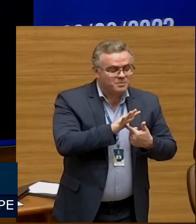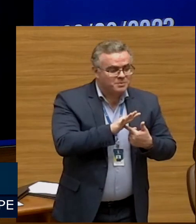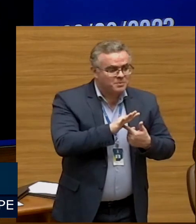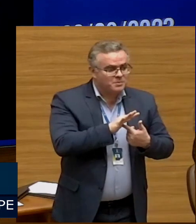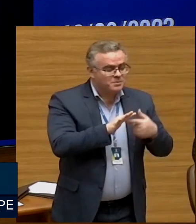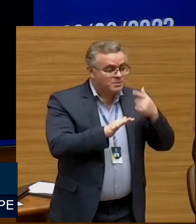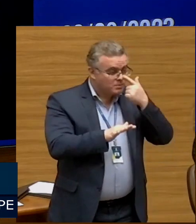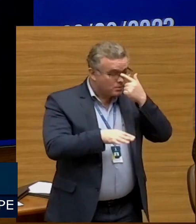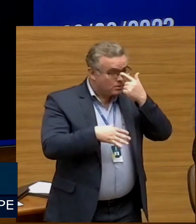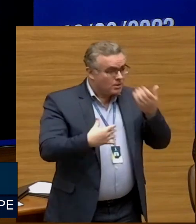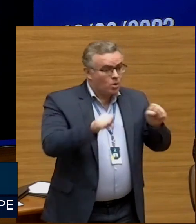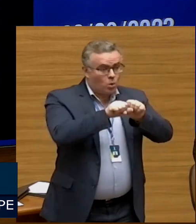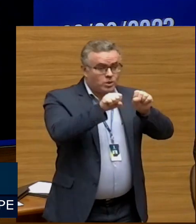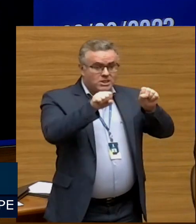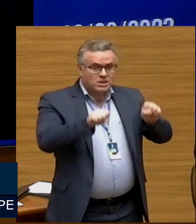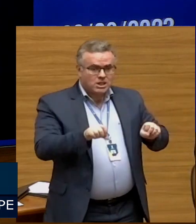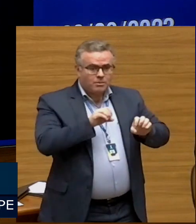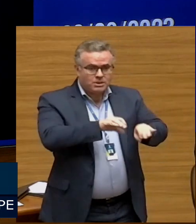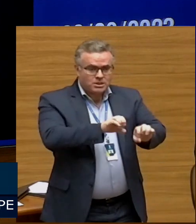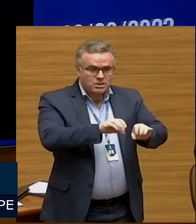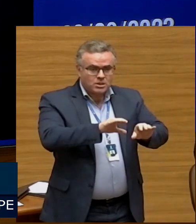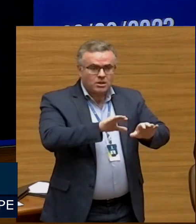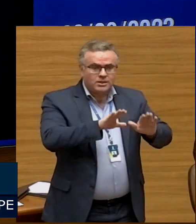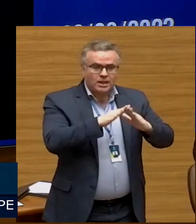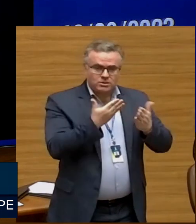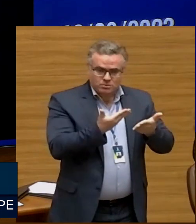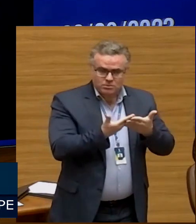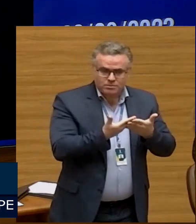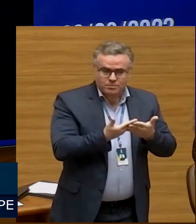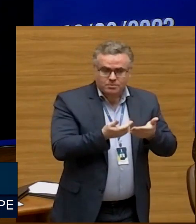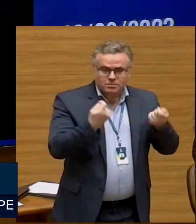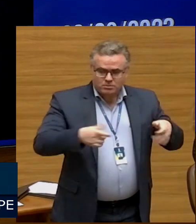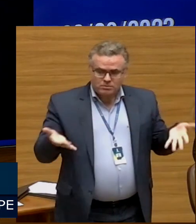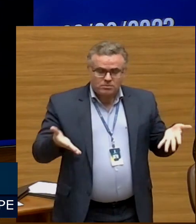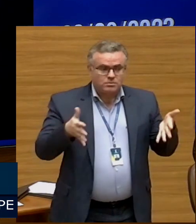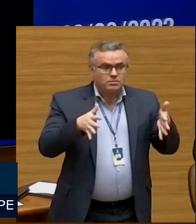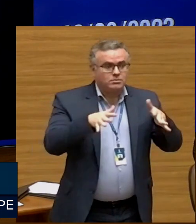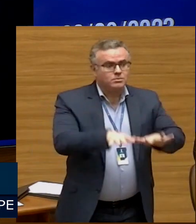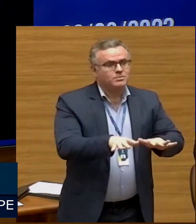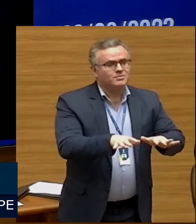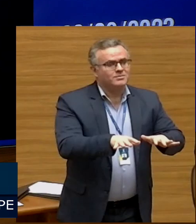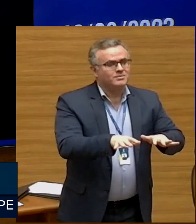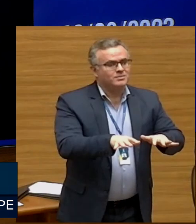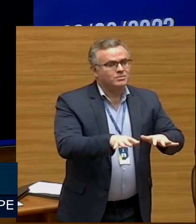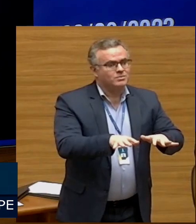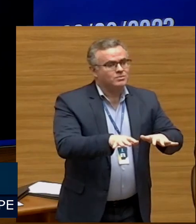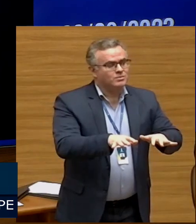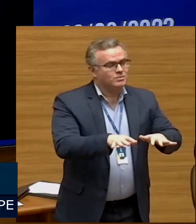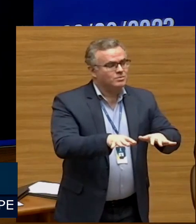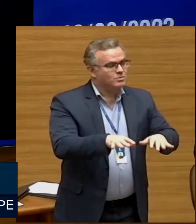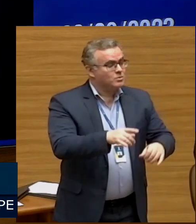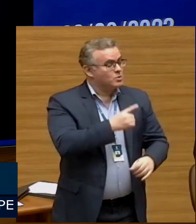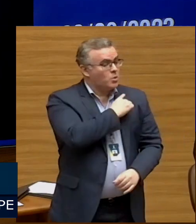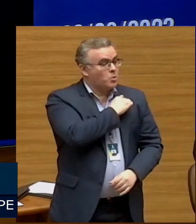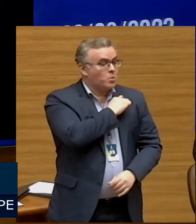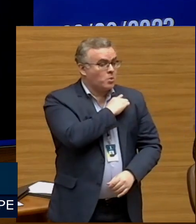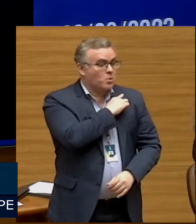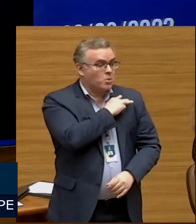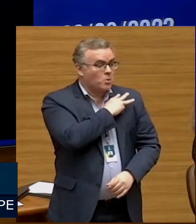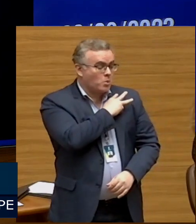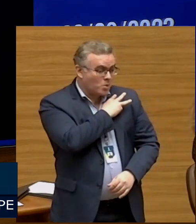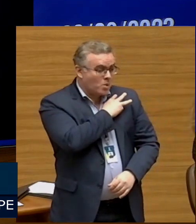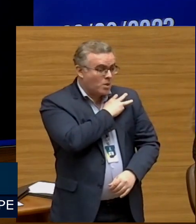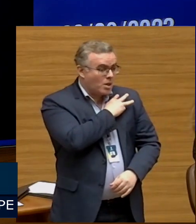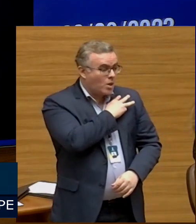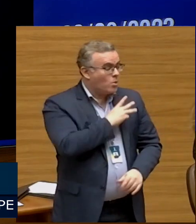é a seguinte: o sistema educacional estadual deve garantir a inclusão no curso de ensino médio,